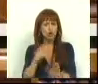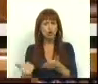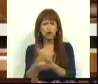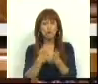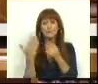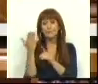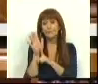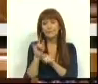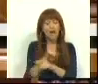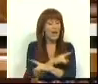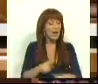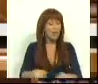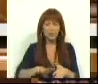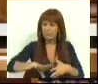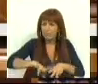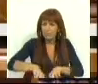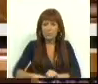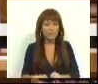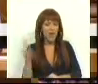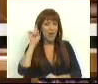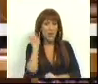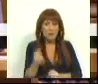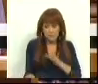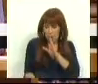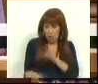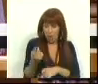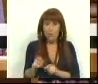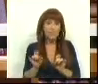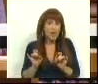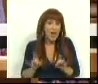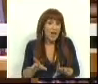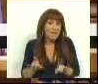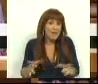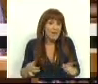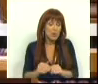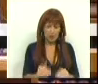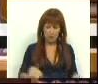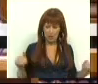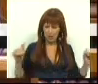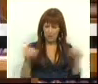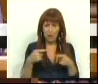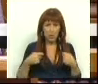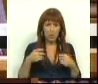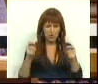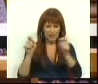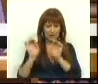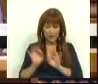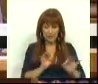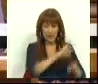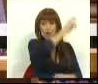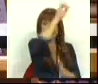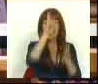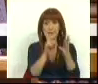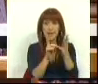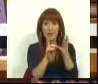recurso, nomeadamente impedindo a degradação da sua qualidade na origem, evitando assim elevar custos de tratamento. Em